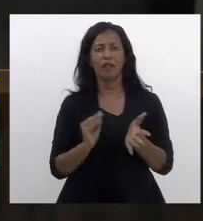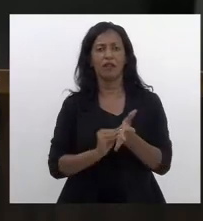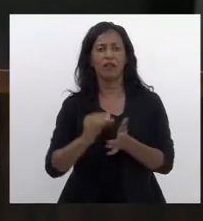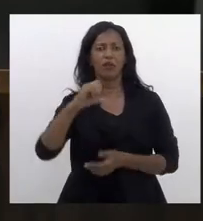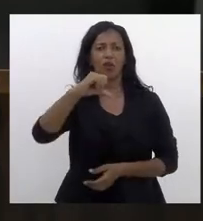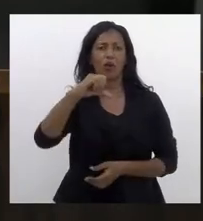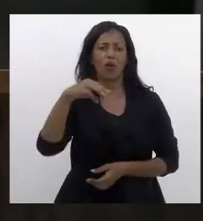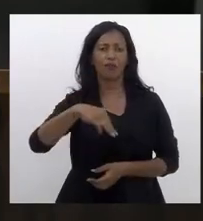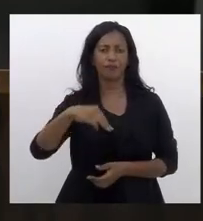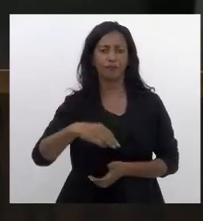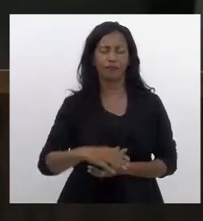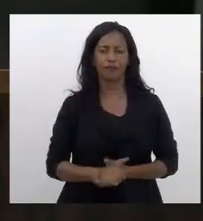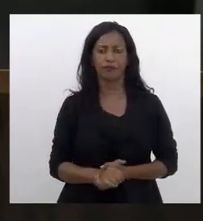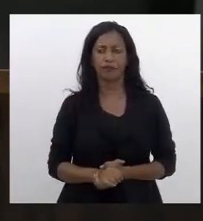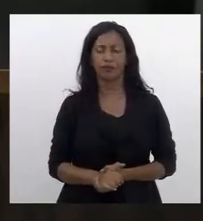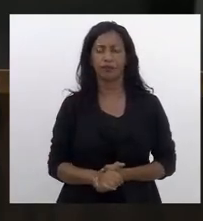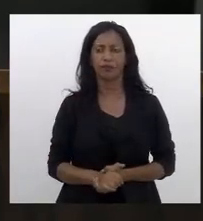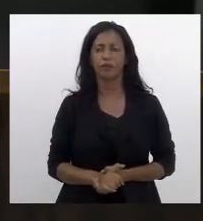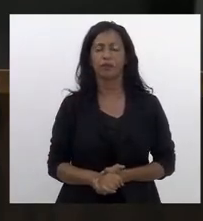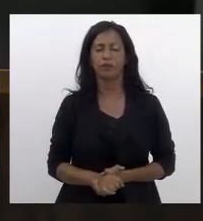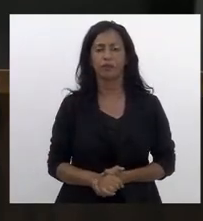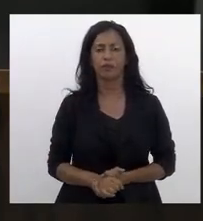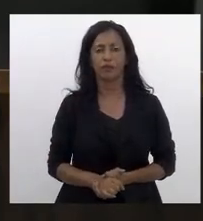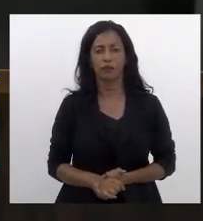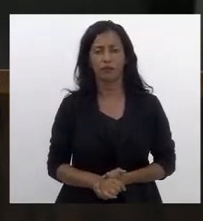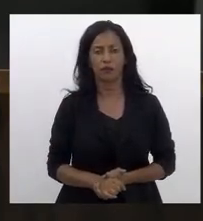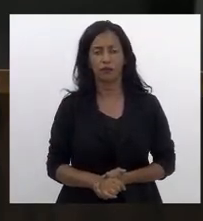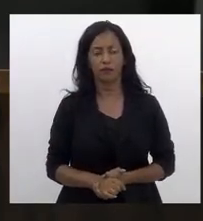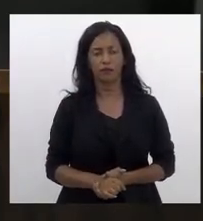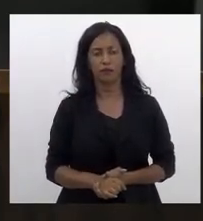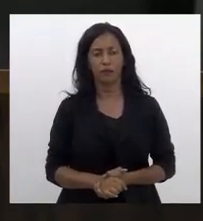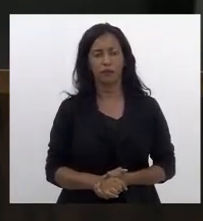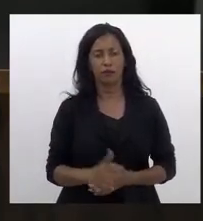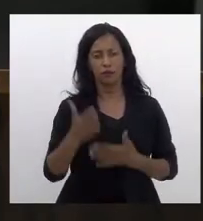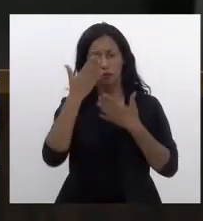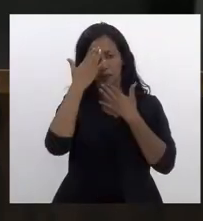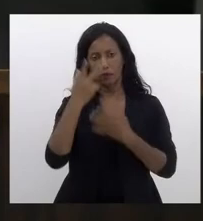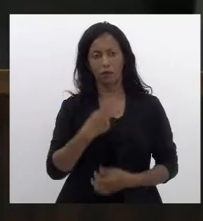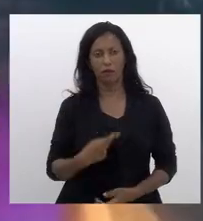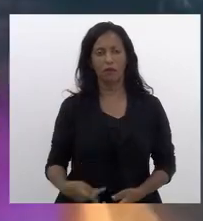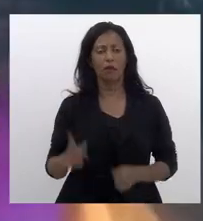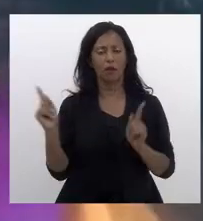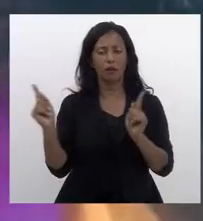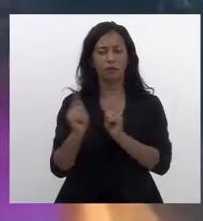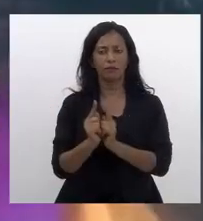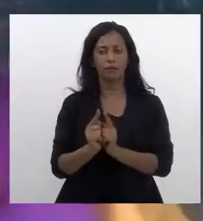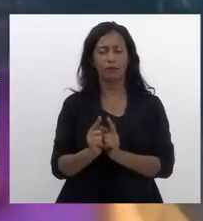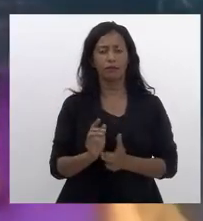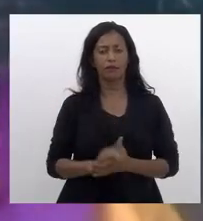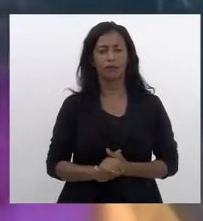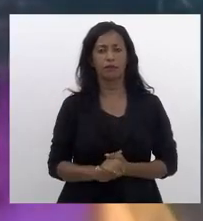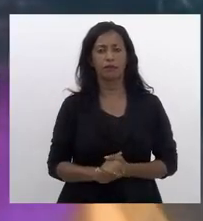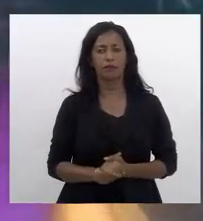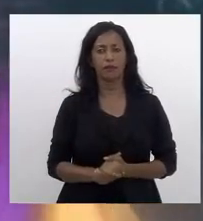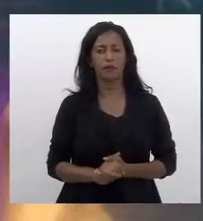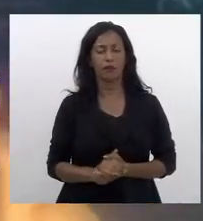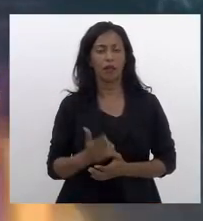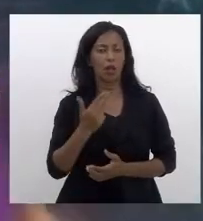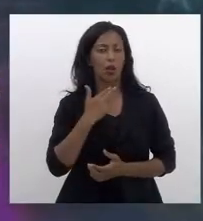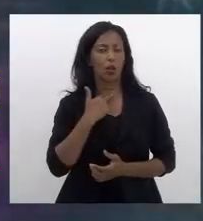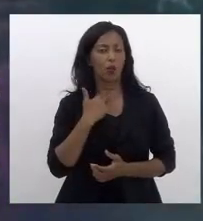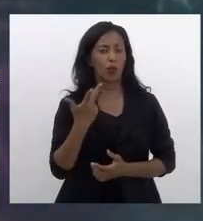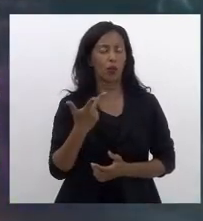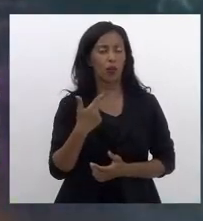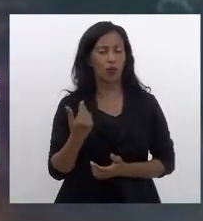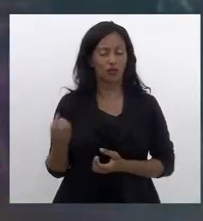minutos. Dani Monteiro. Obrigada, presidente. Muito breve aqui, mas jamais poderia deixar de saudar